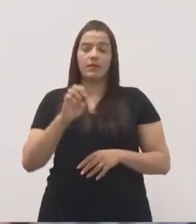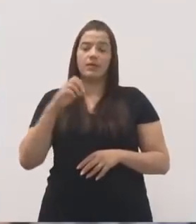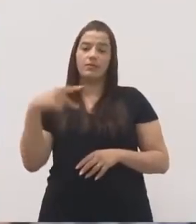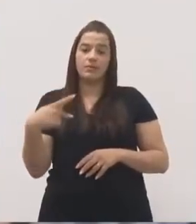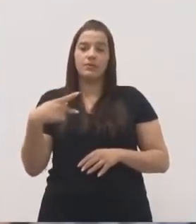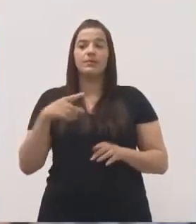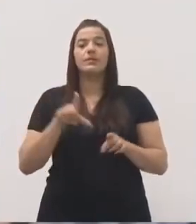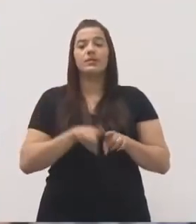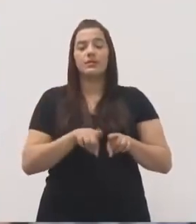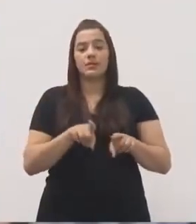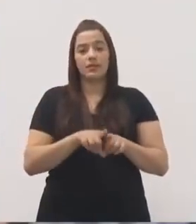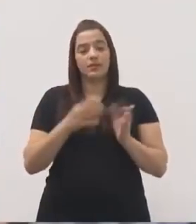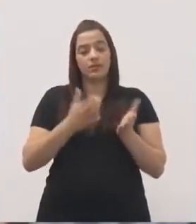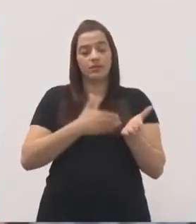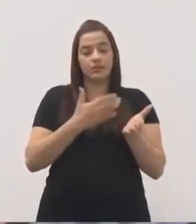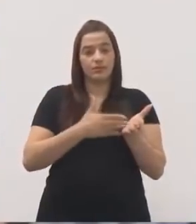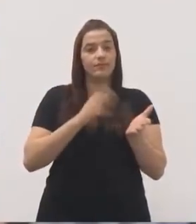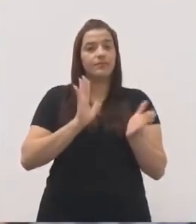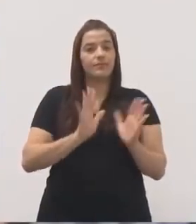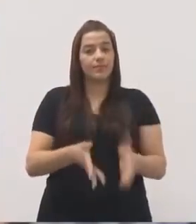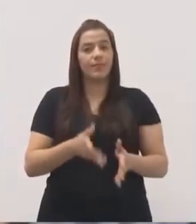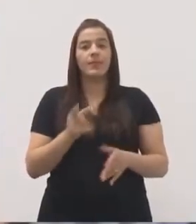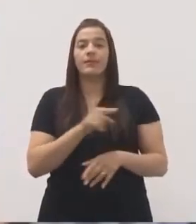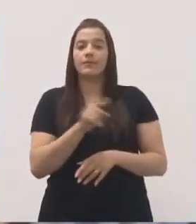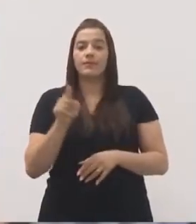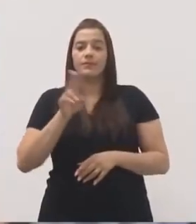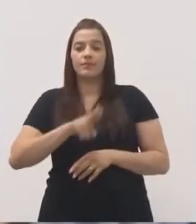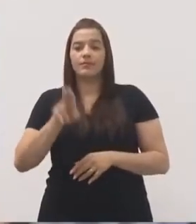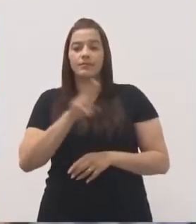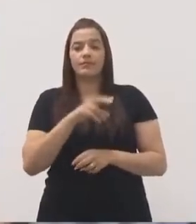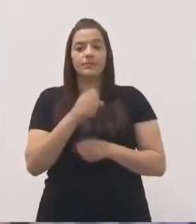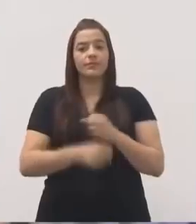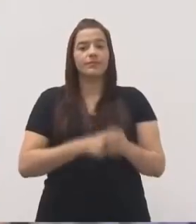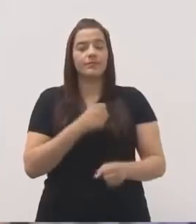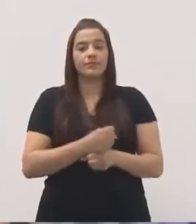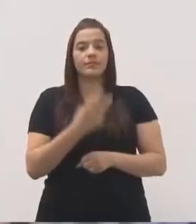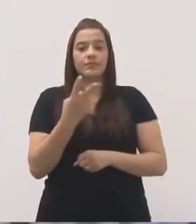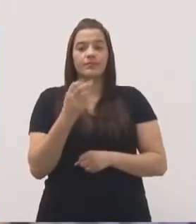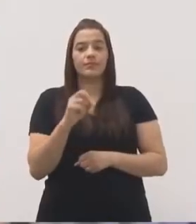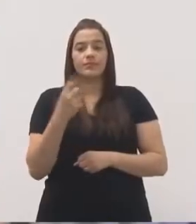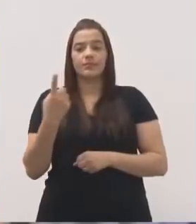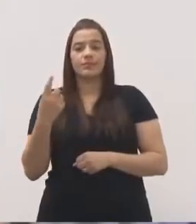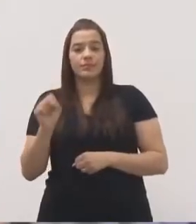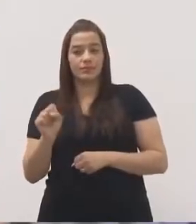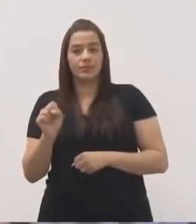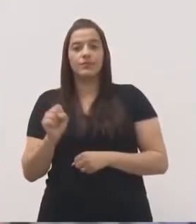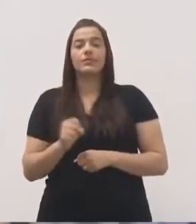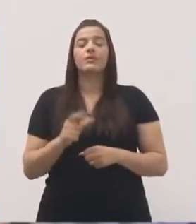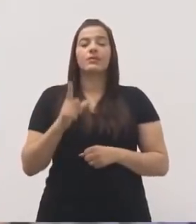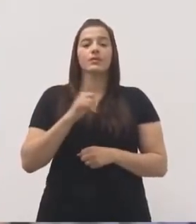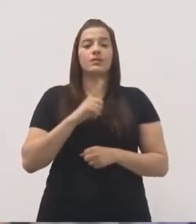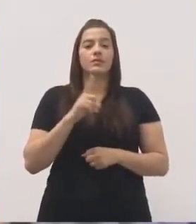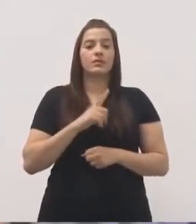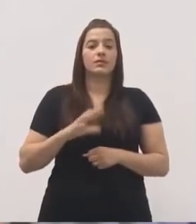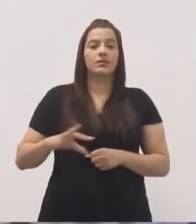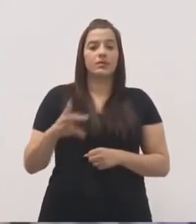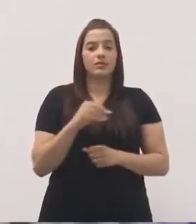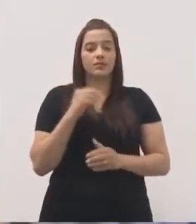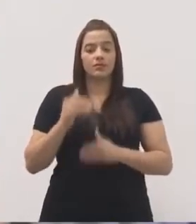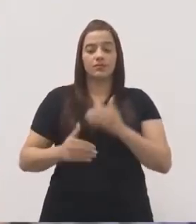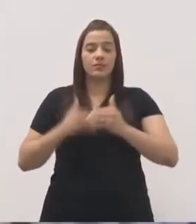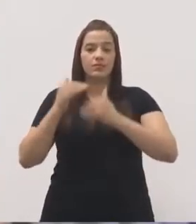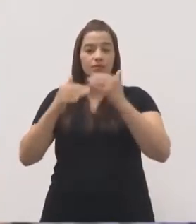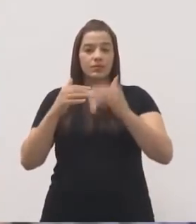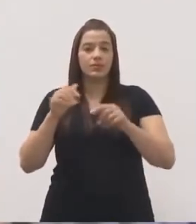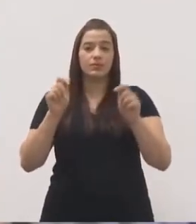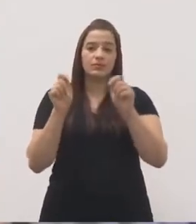provas amostrais, elas vão utilizar uma matriz nova de 2018, que estava passando por um processo ainda de